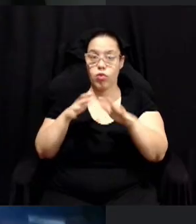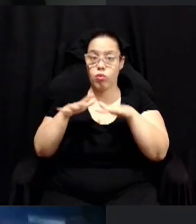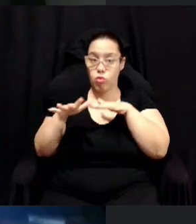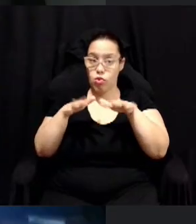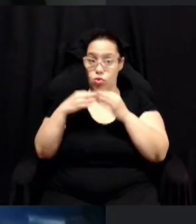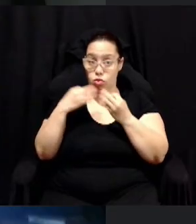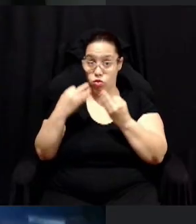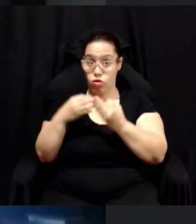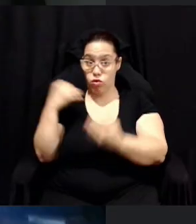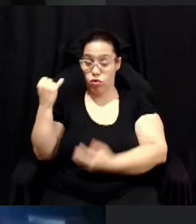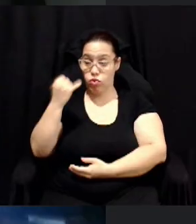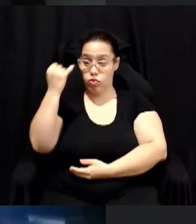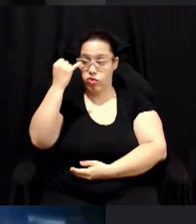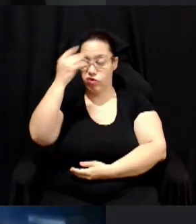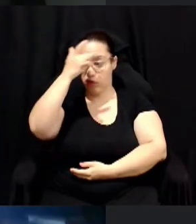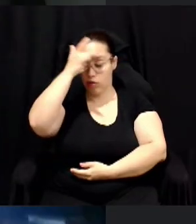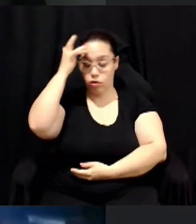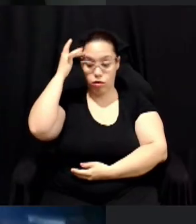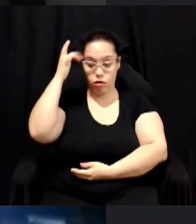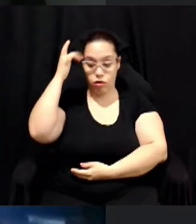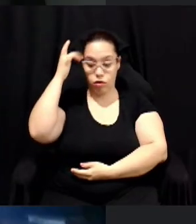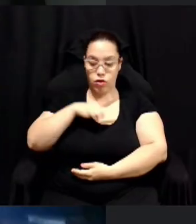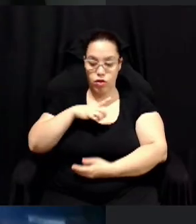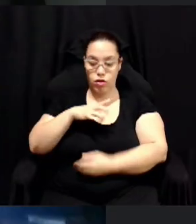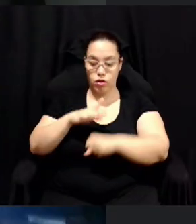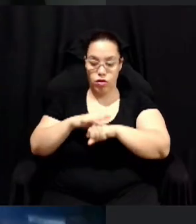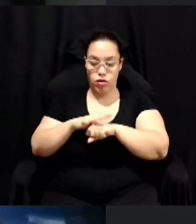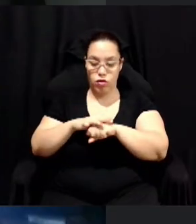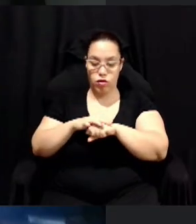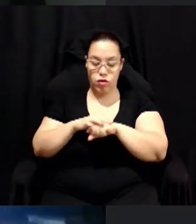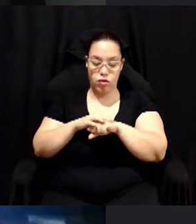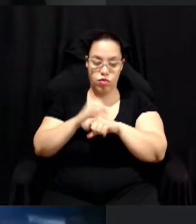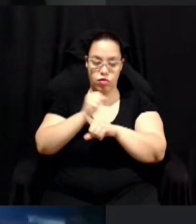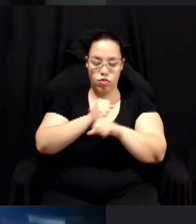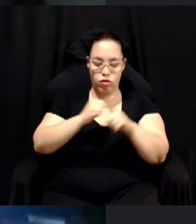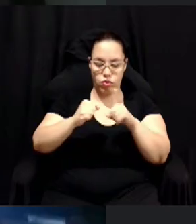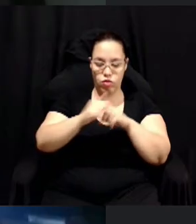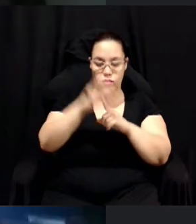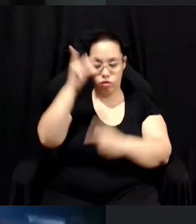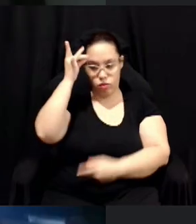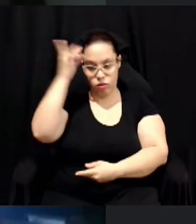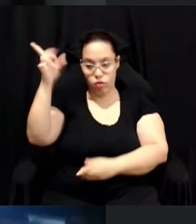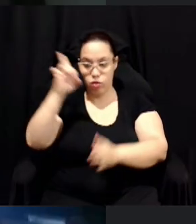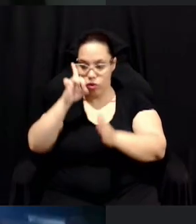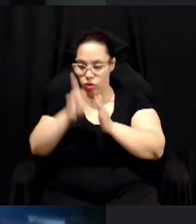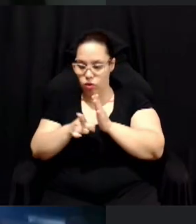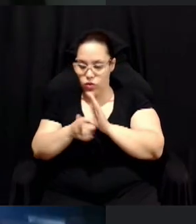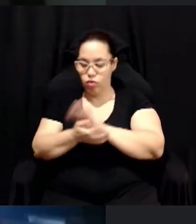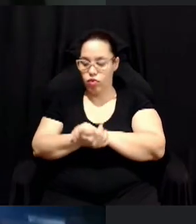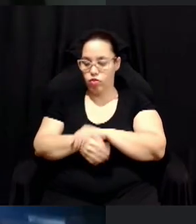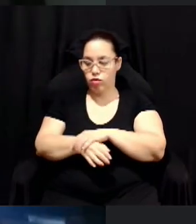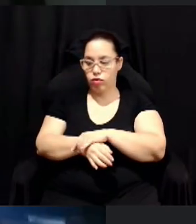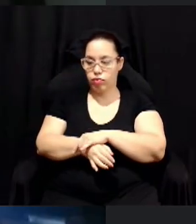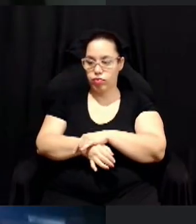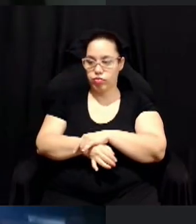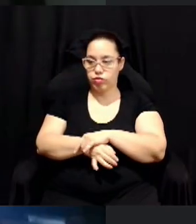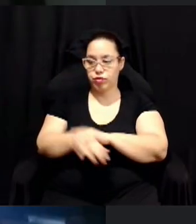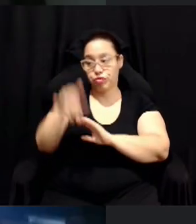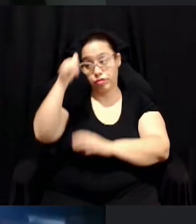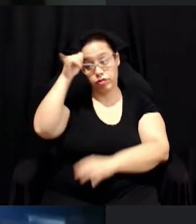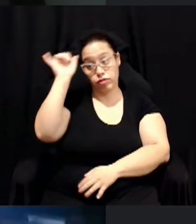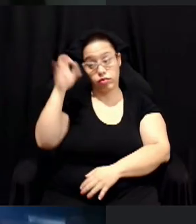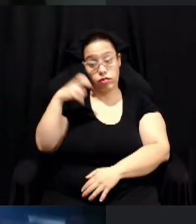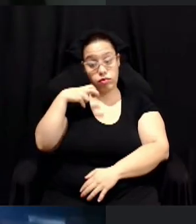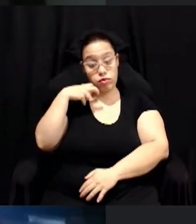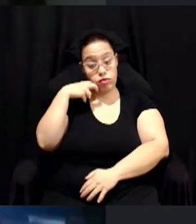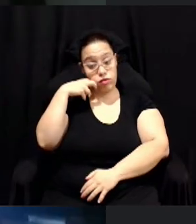para a pessoa que tem a doença e para a sociedade como um todo também, para facilitar o diagnóstico e evitar constrangimentos,